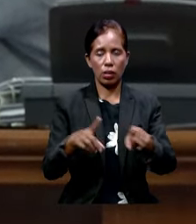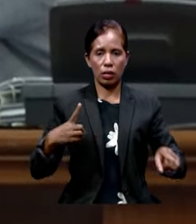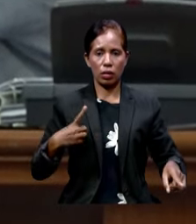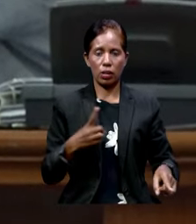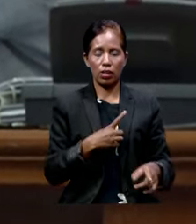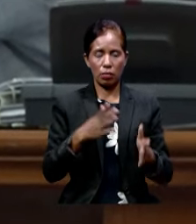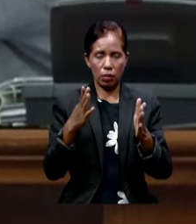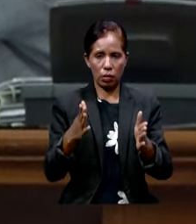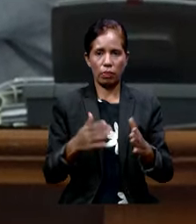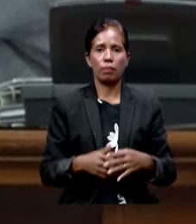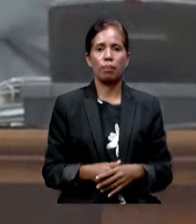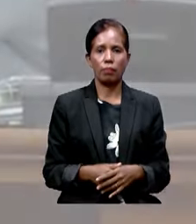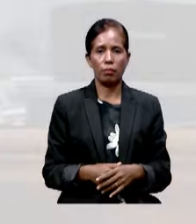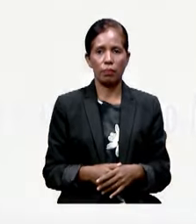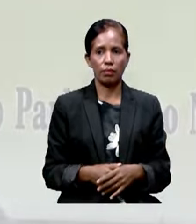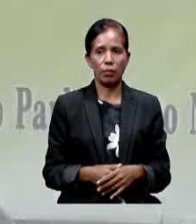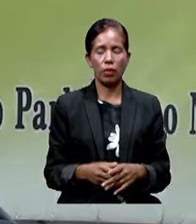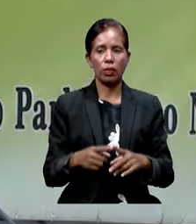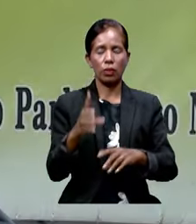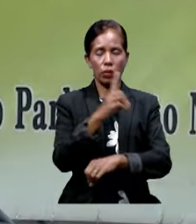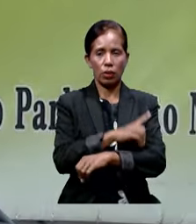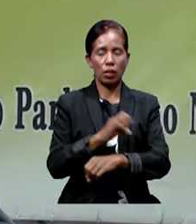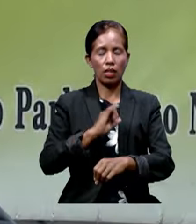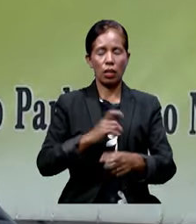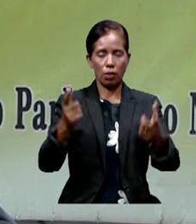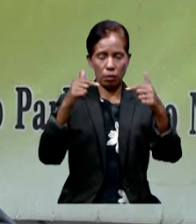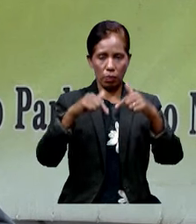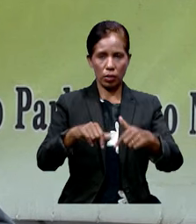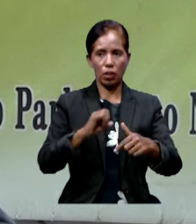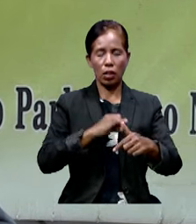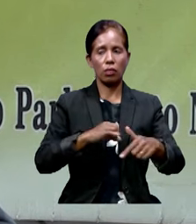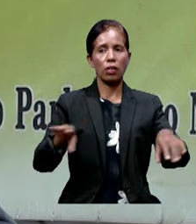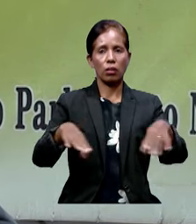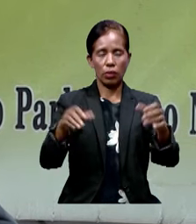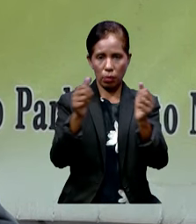deputado efetivo. Ohin mai filafali retoma hau nia mandat.